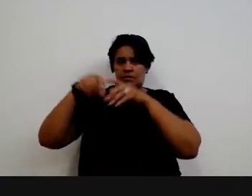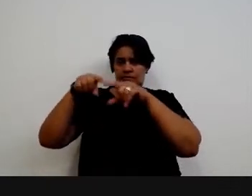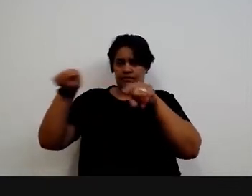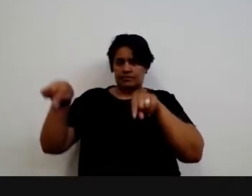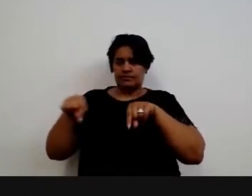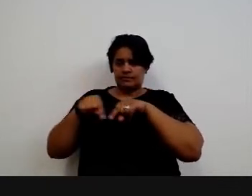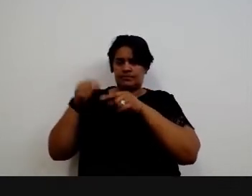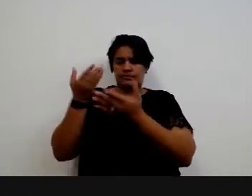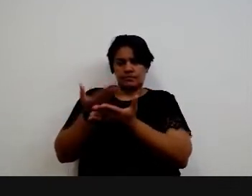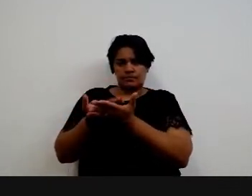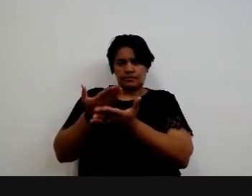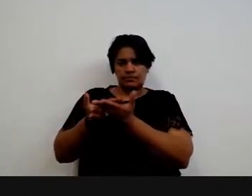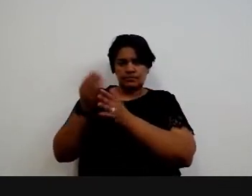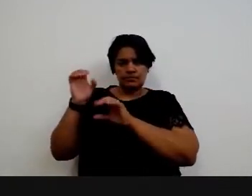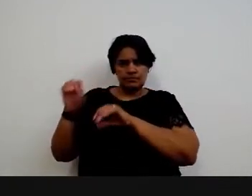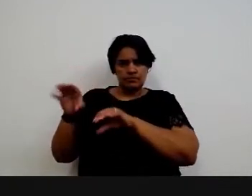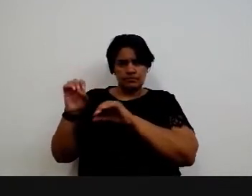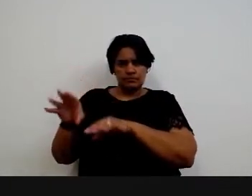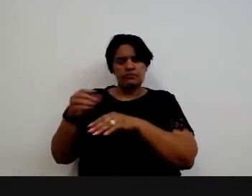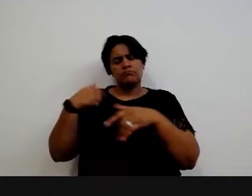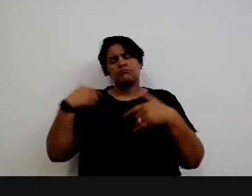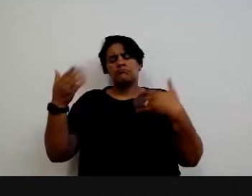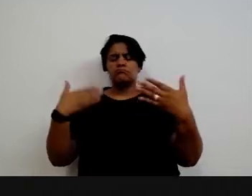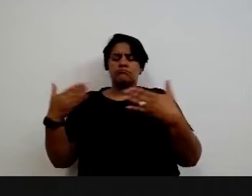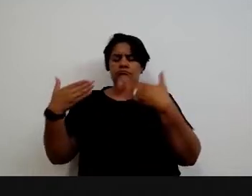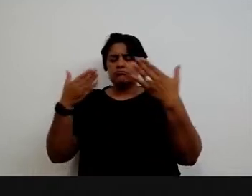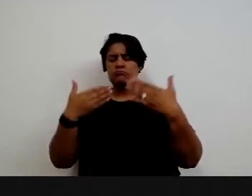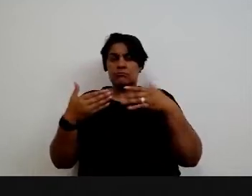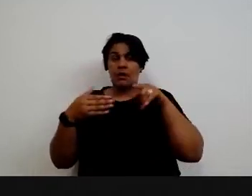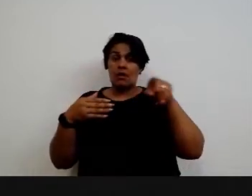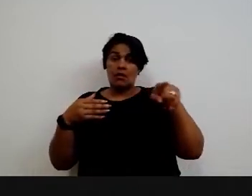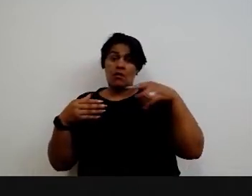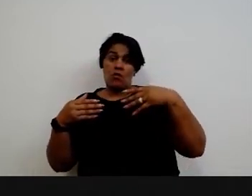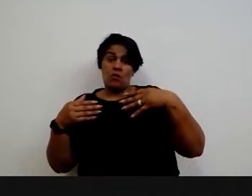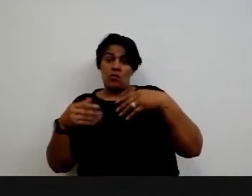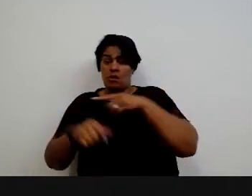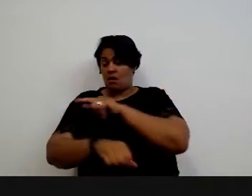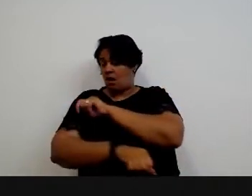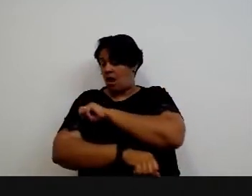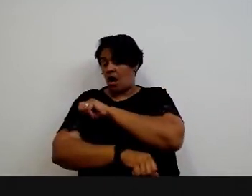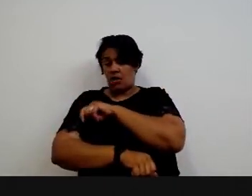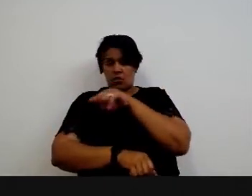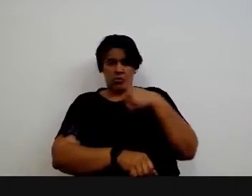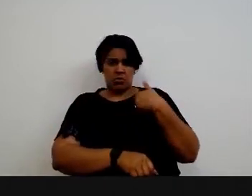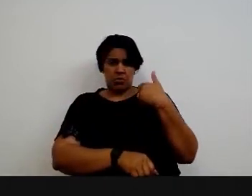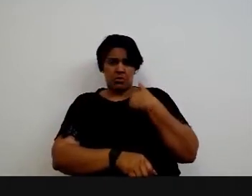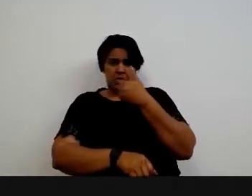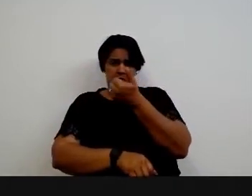conteúdo, e um menino, 12, 13 anos, falou, professora,